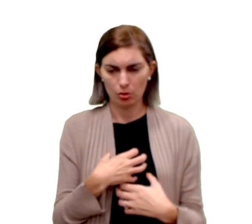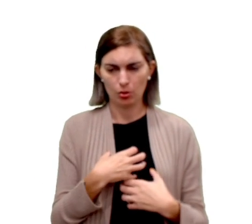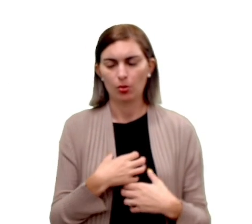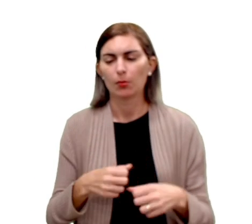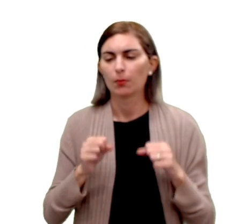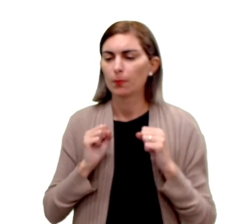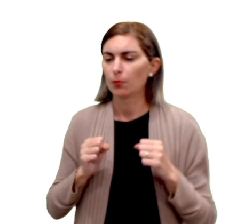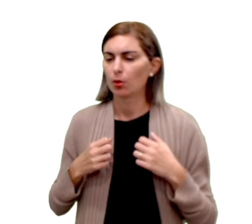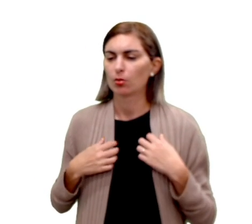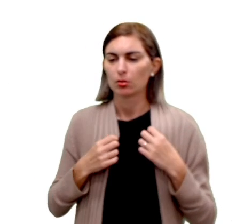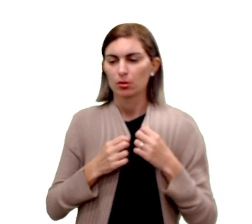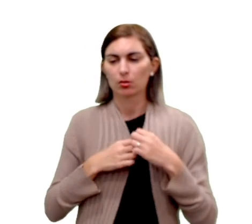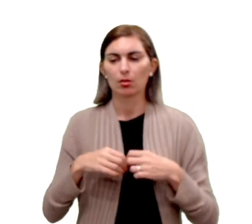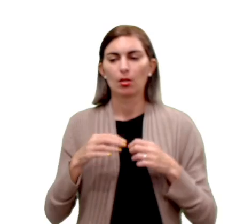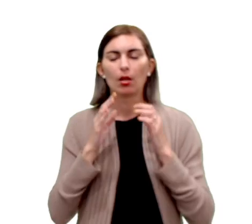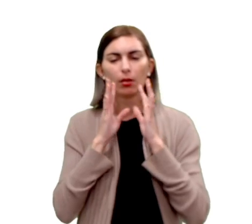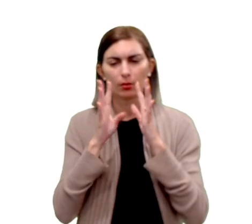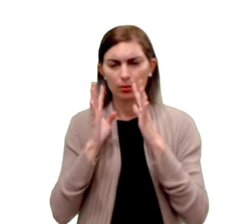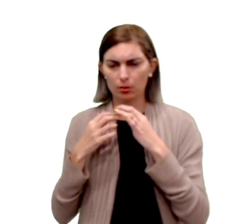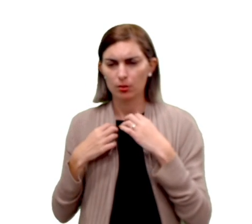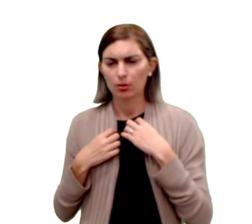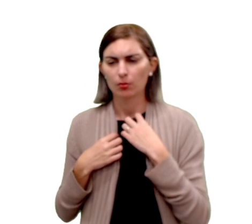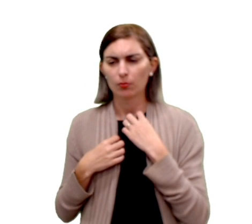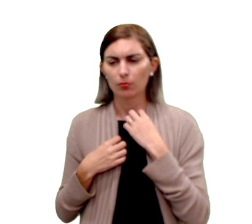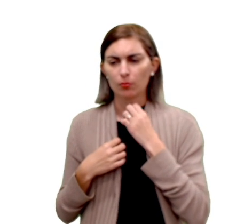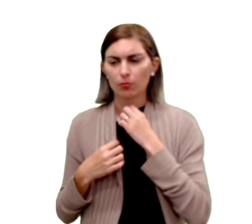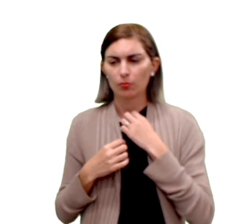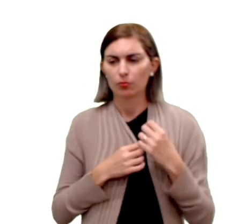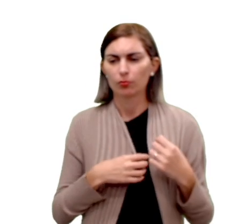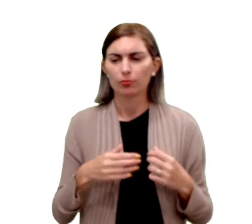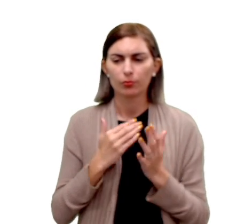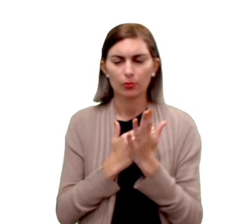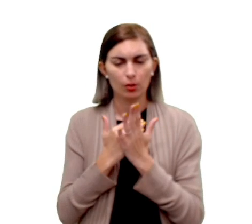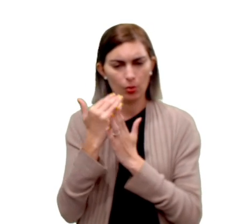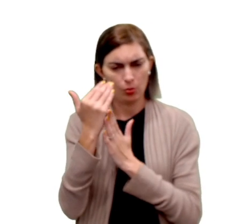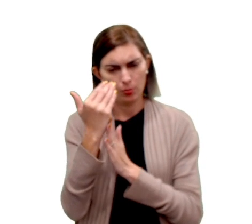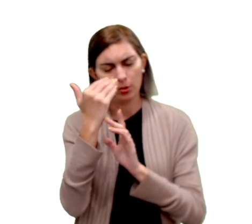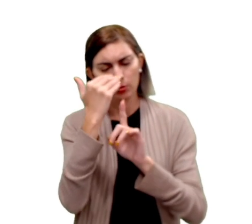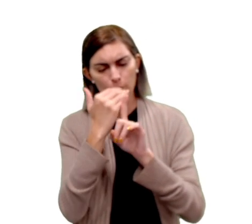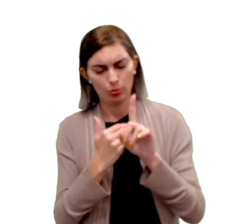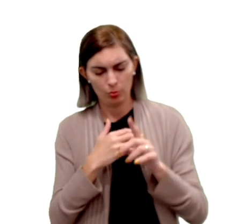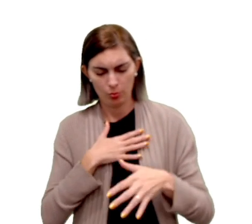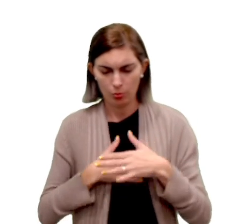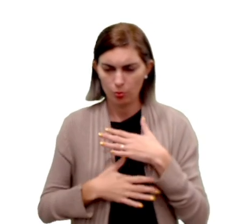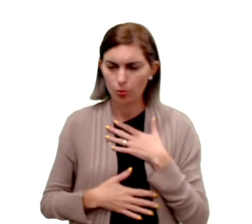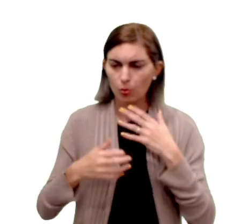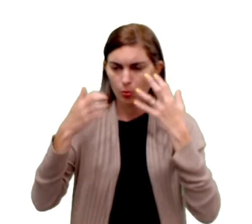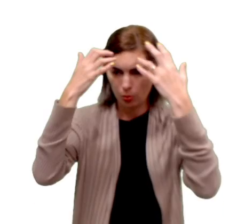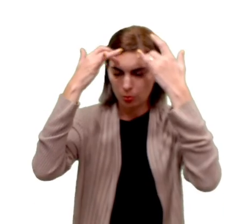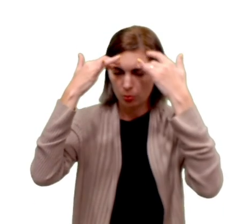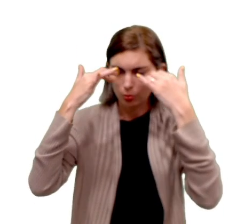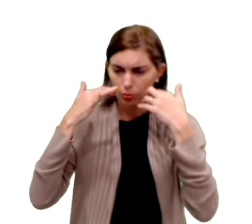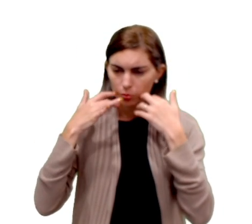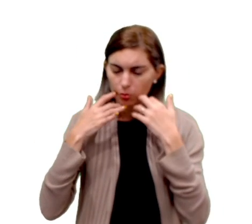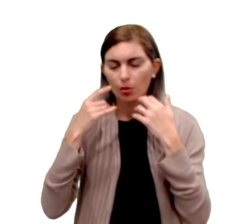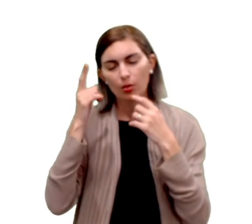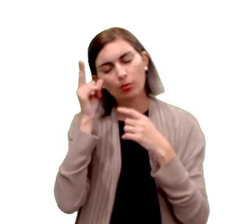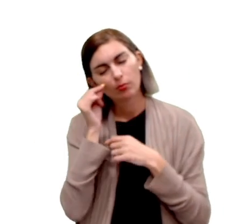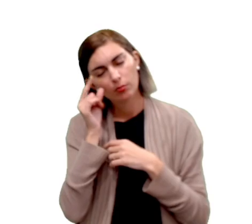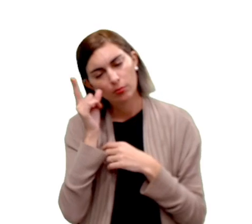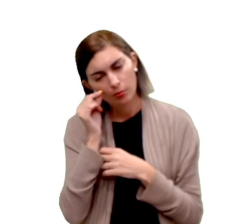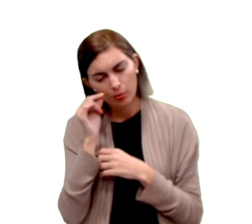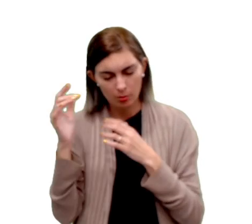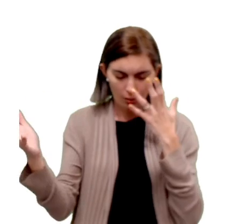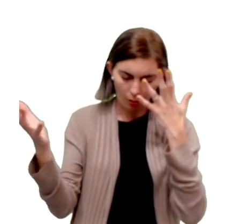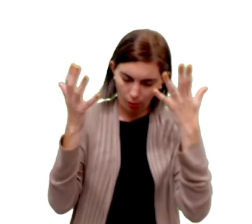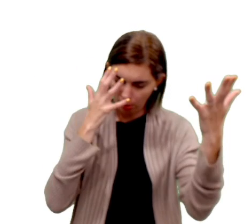ficar atento, tá? Pode ser o aumento ou diminuição da temperatura corporal, suor intenso, sonolência, confusão mental